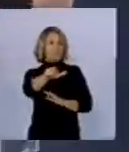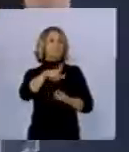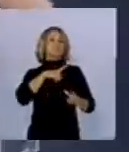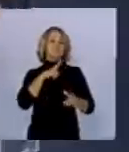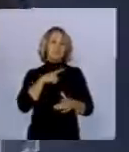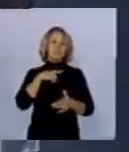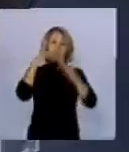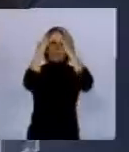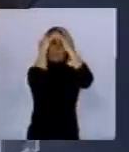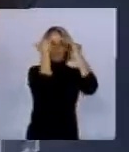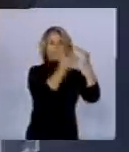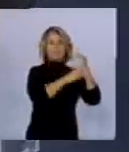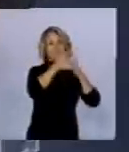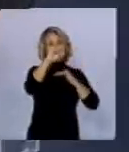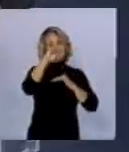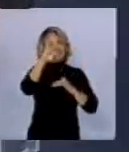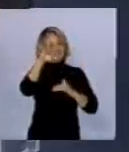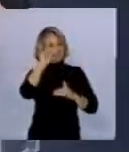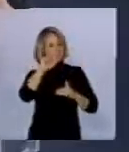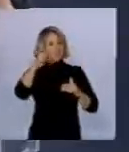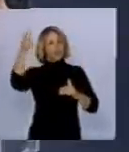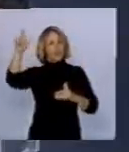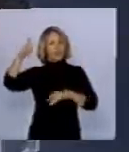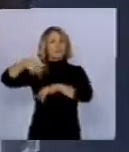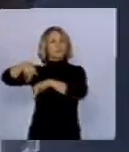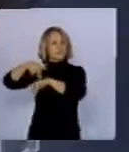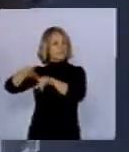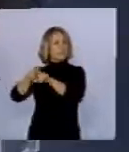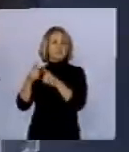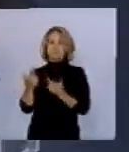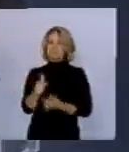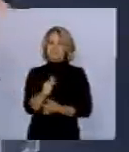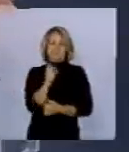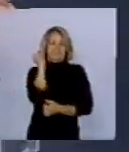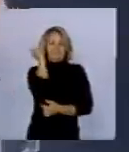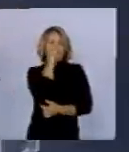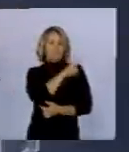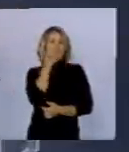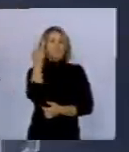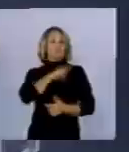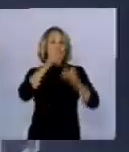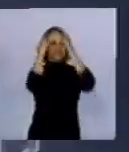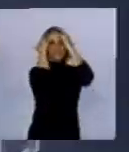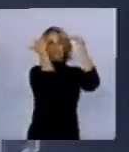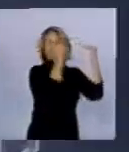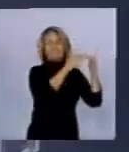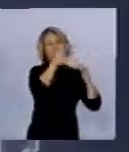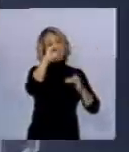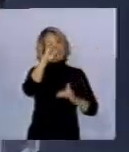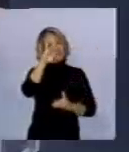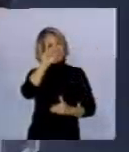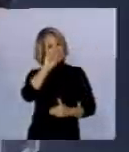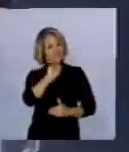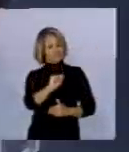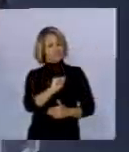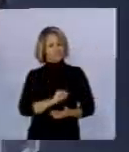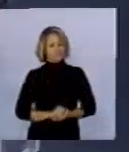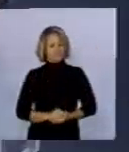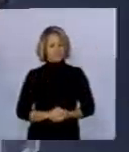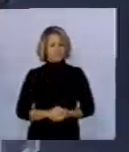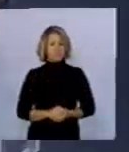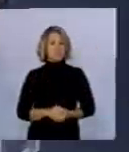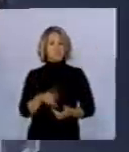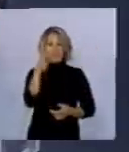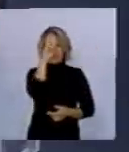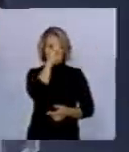outros todos países então não há não haverá uma dificuldade para esse cumprimento de cota